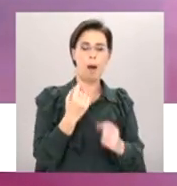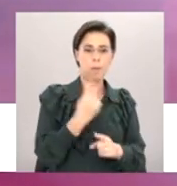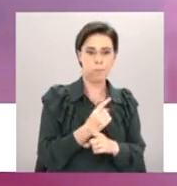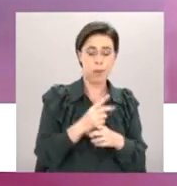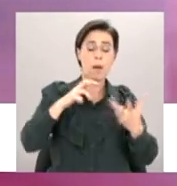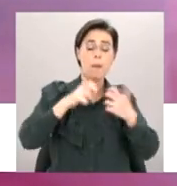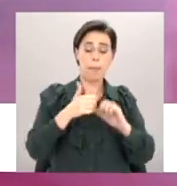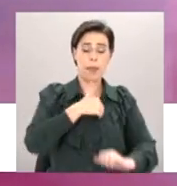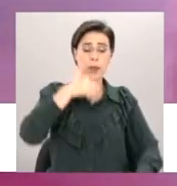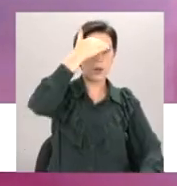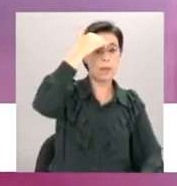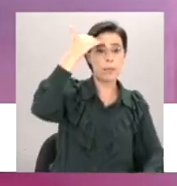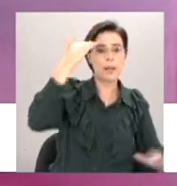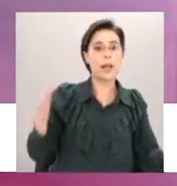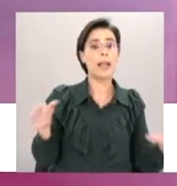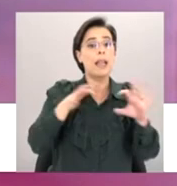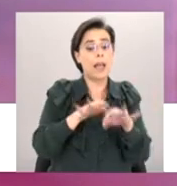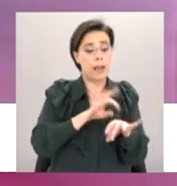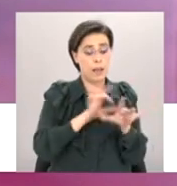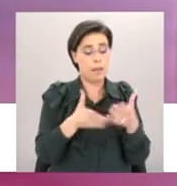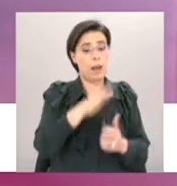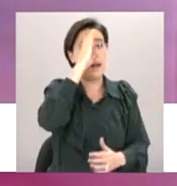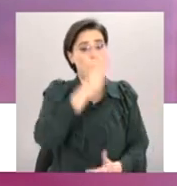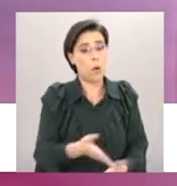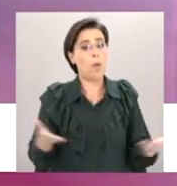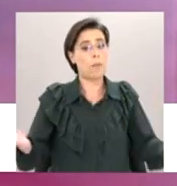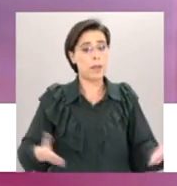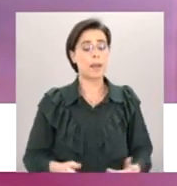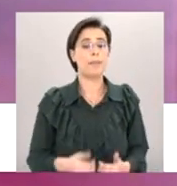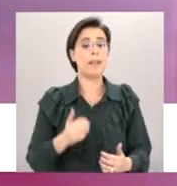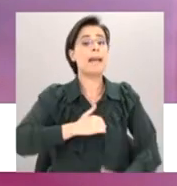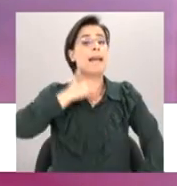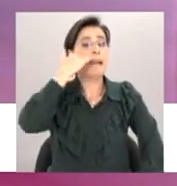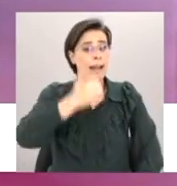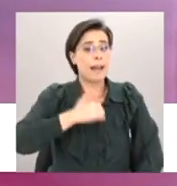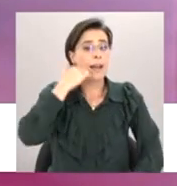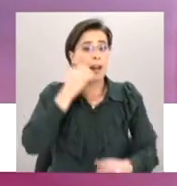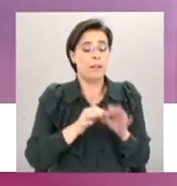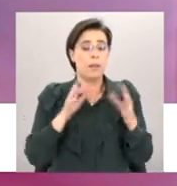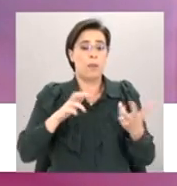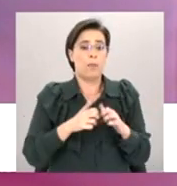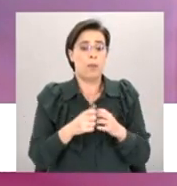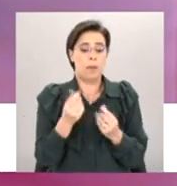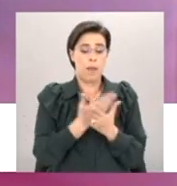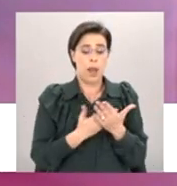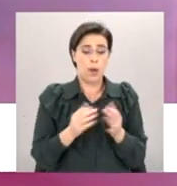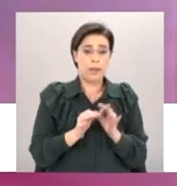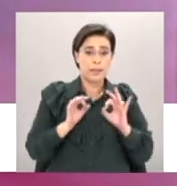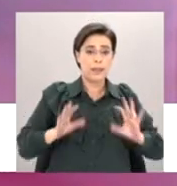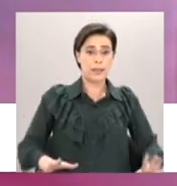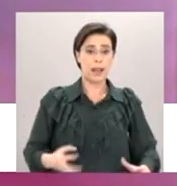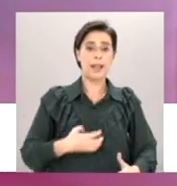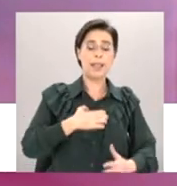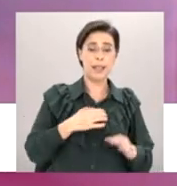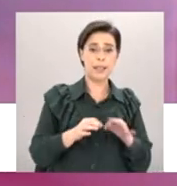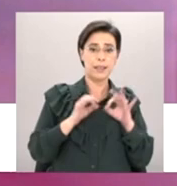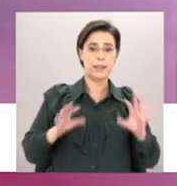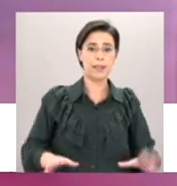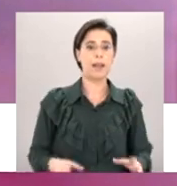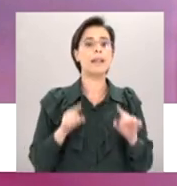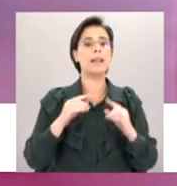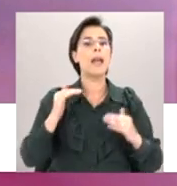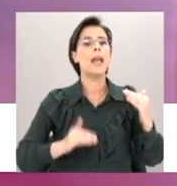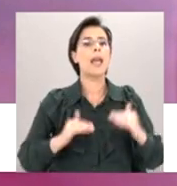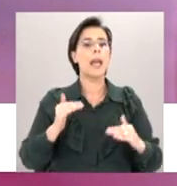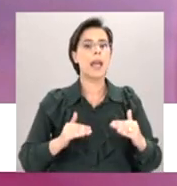ficar problema se alimentar os filhos às esta pandemia como bem sabe que são quase tão graves como os problemas econômicos estamos a viver também e